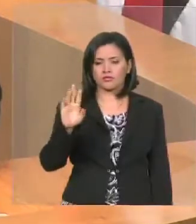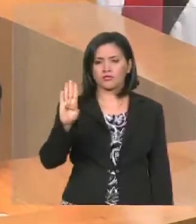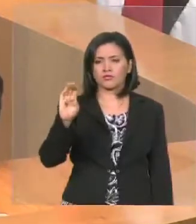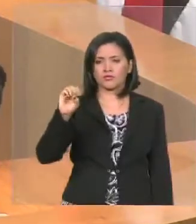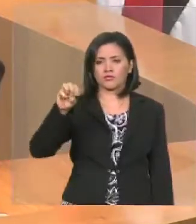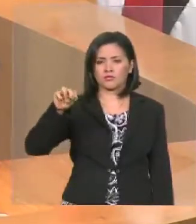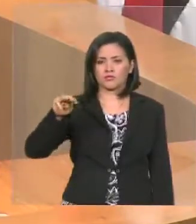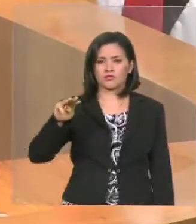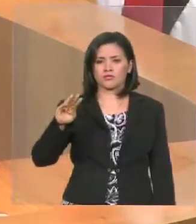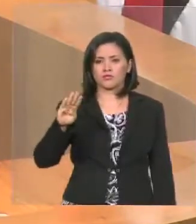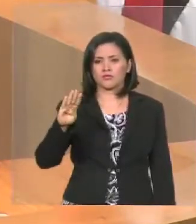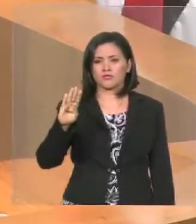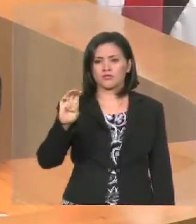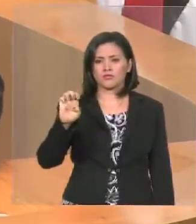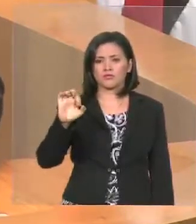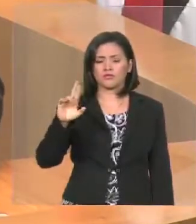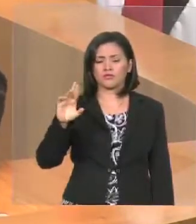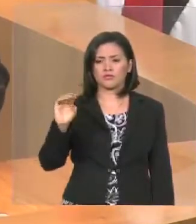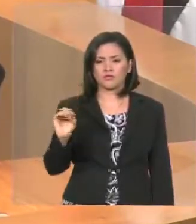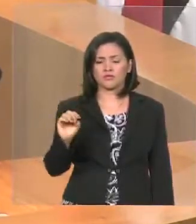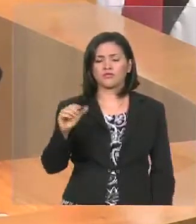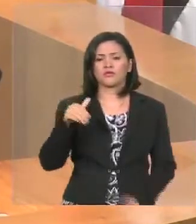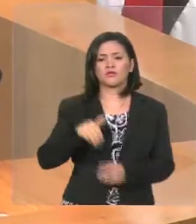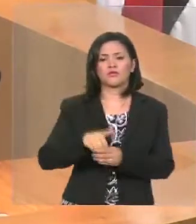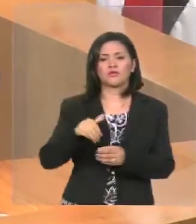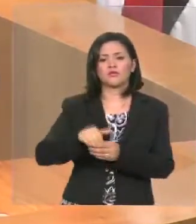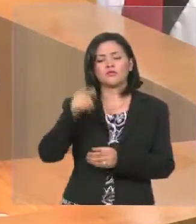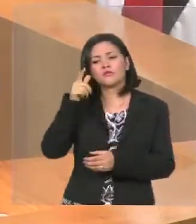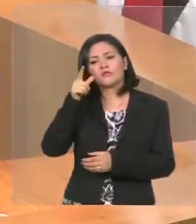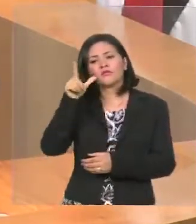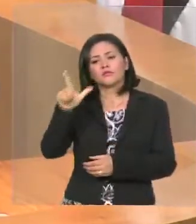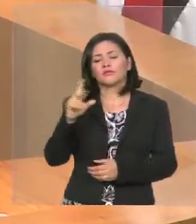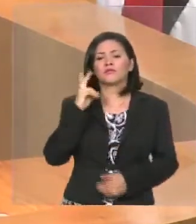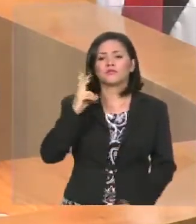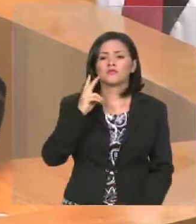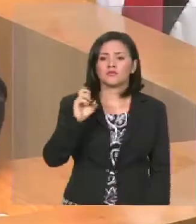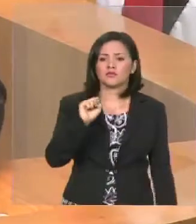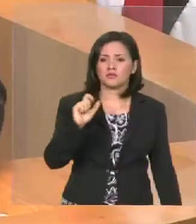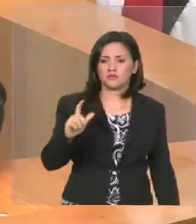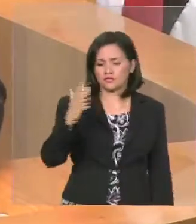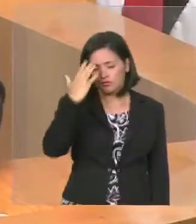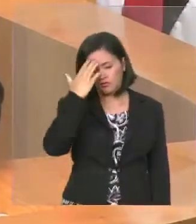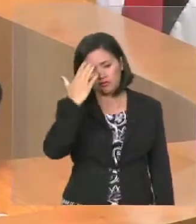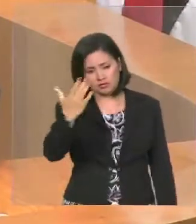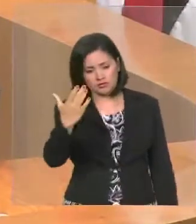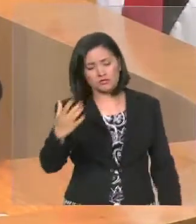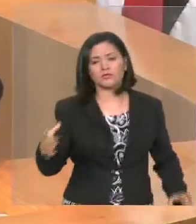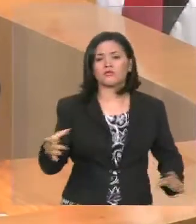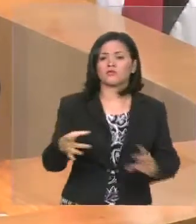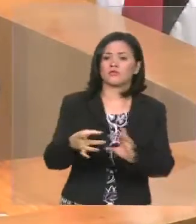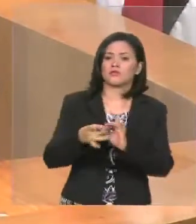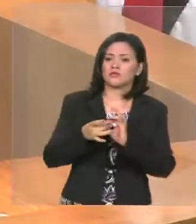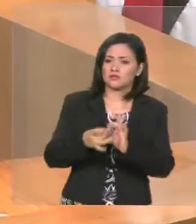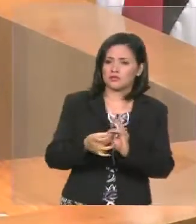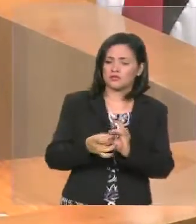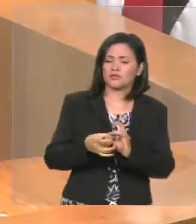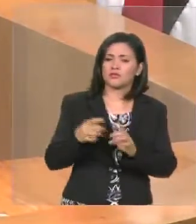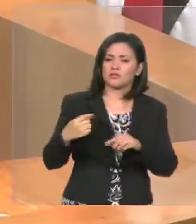Luís. Agradeço aos meus aliados políticos que acreditaram nesse projeto e tenho certeza que o sentimento é de que avançamos